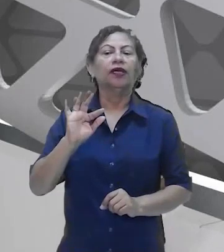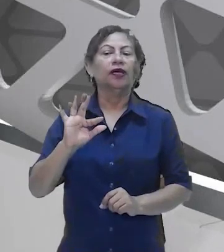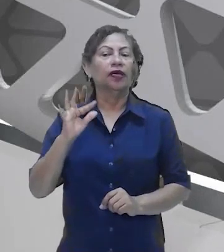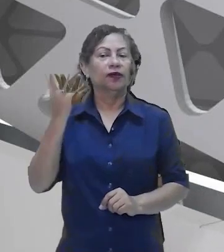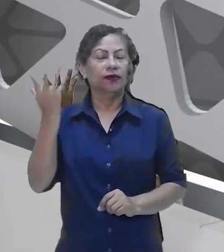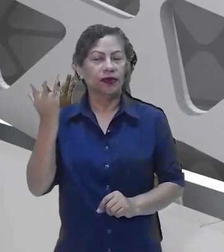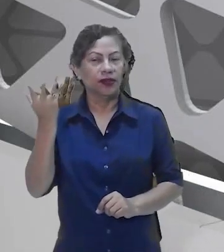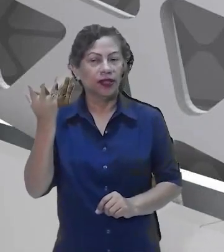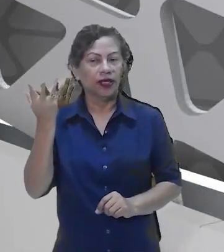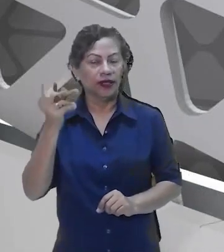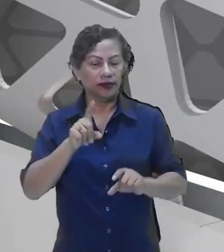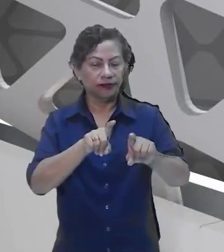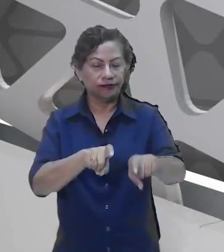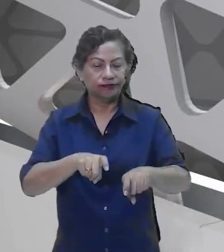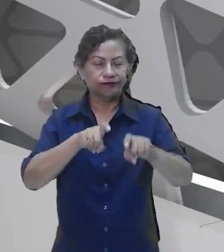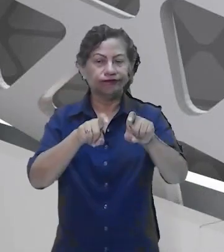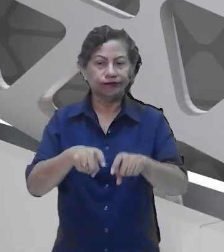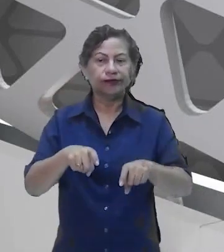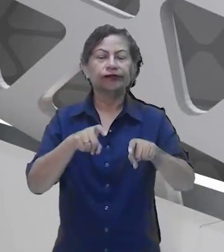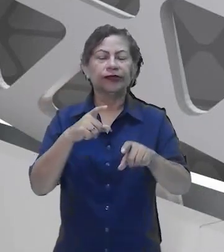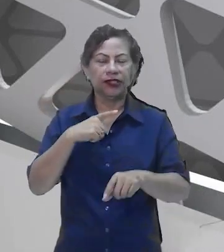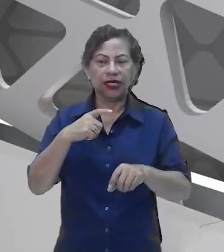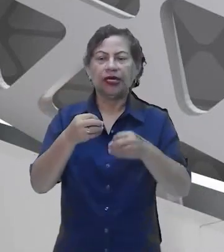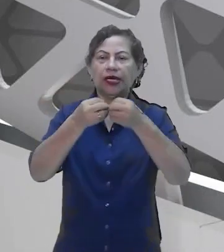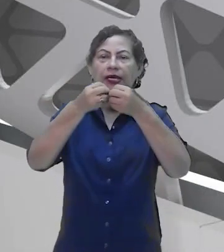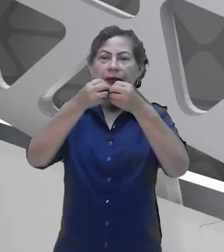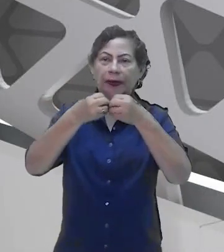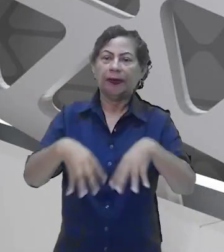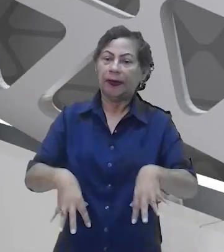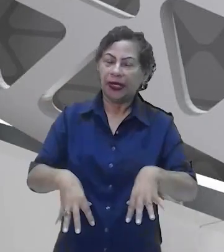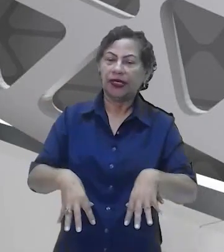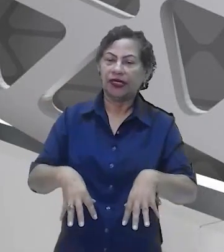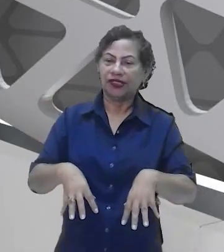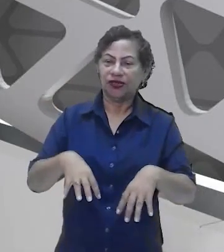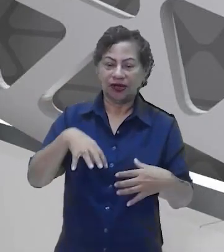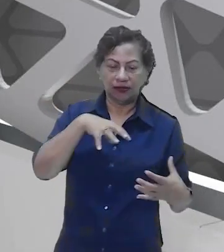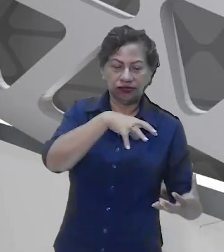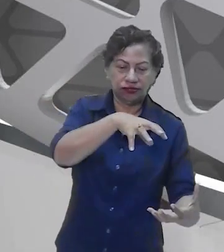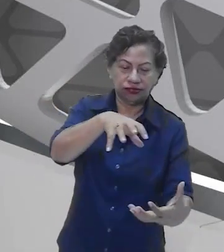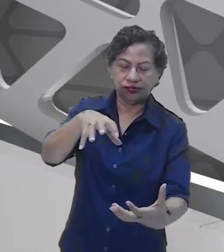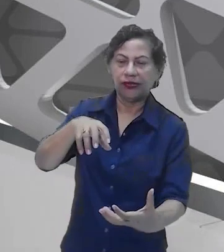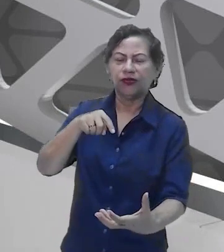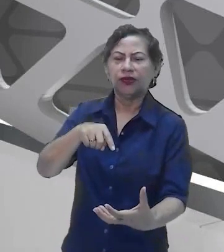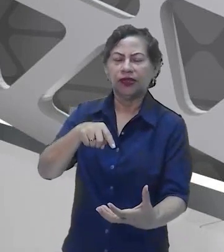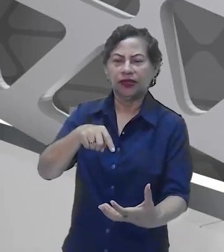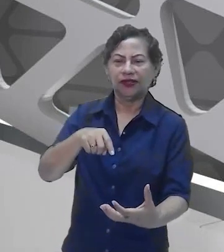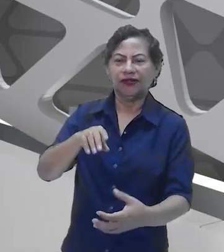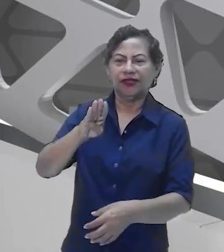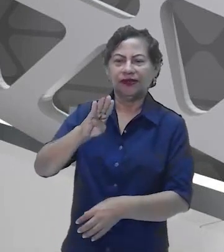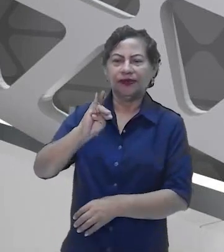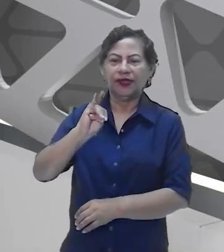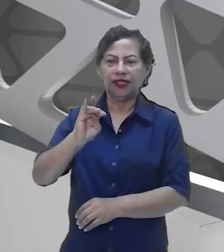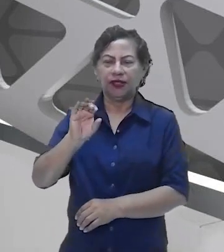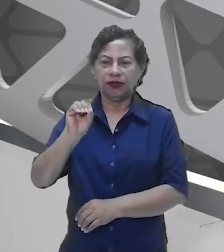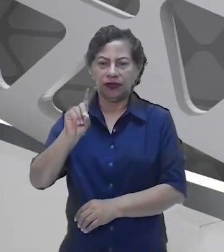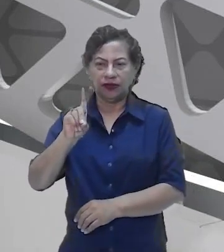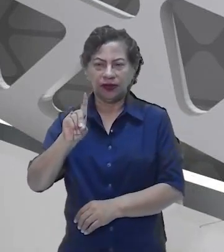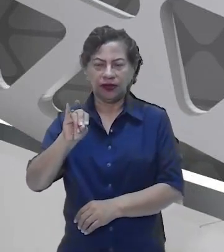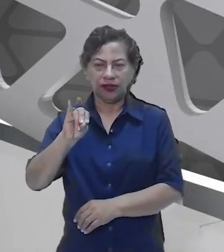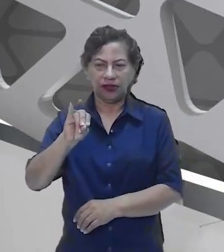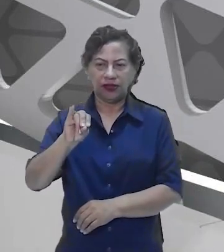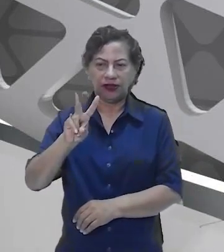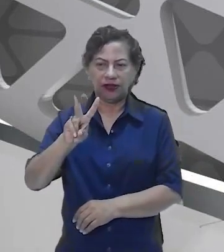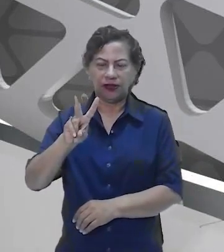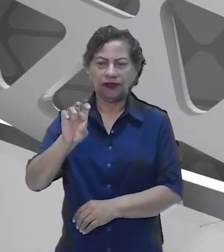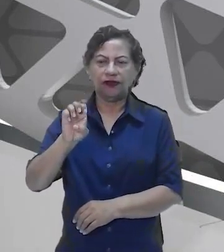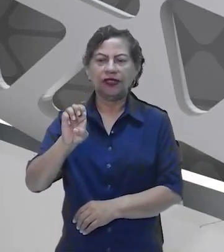e pecuária tem causado muitos impactos na biodiversidade. Isso porque ela desmata bastante e